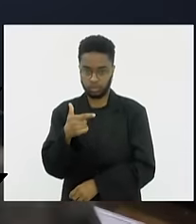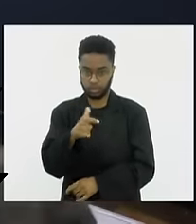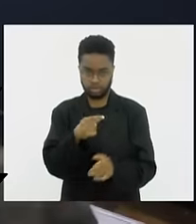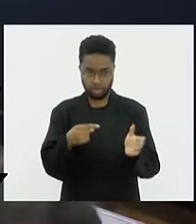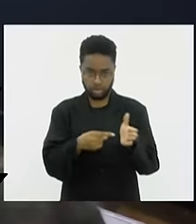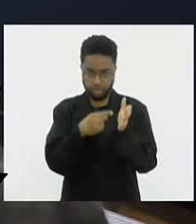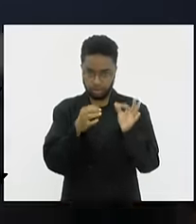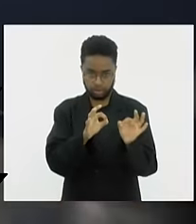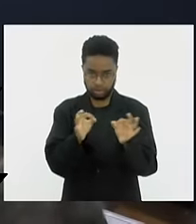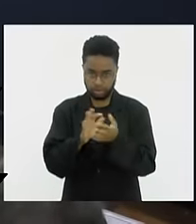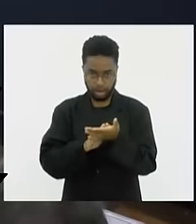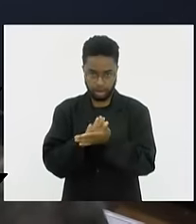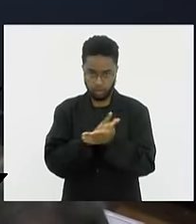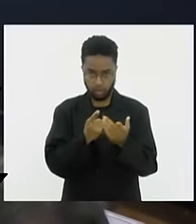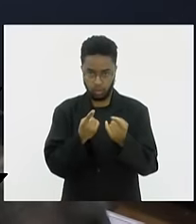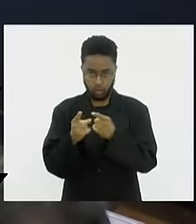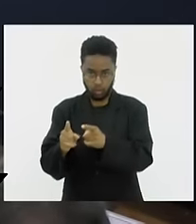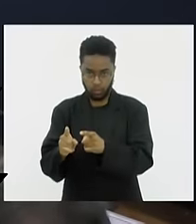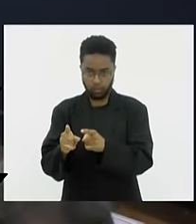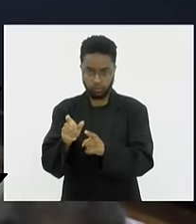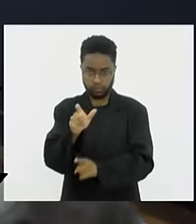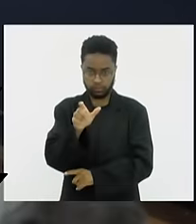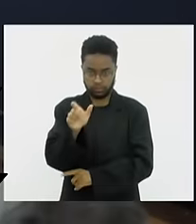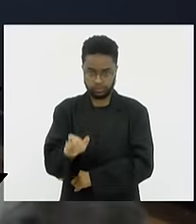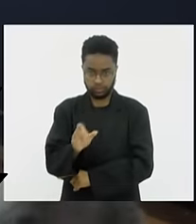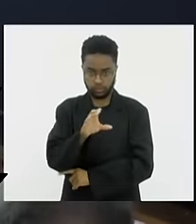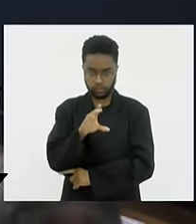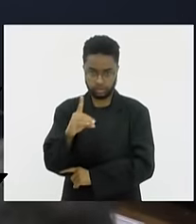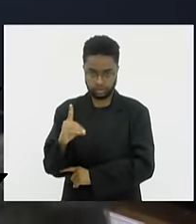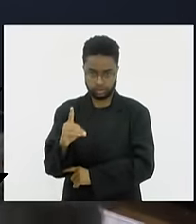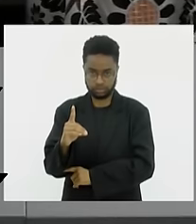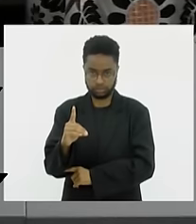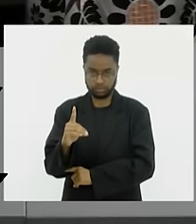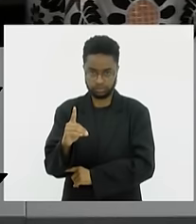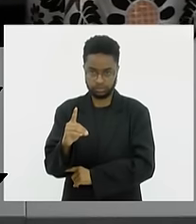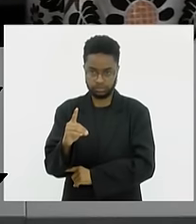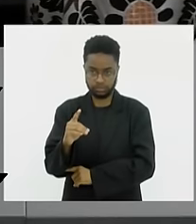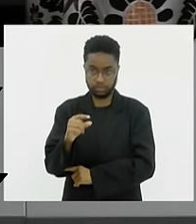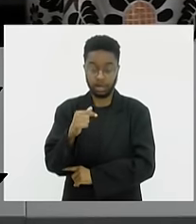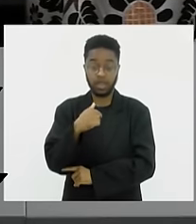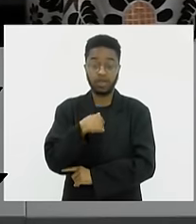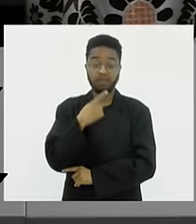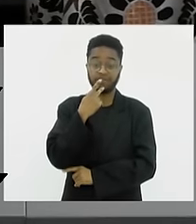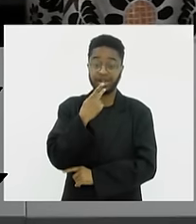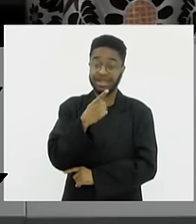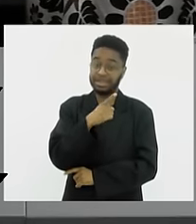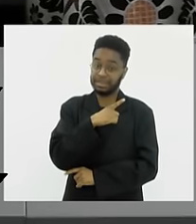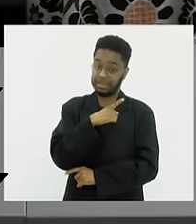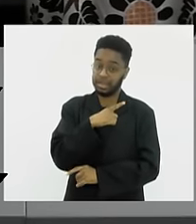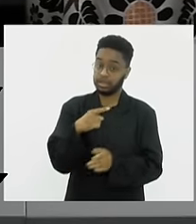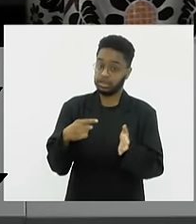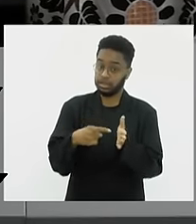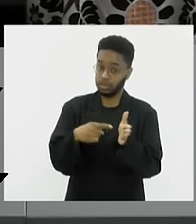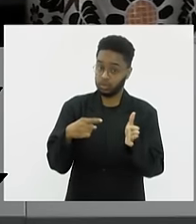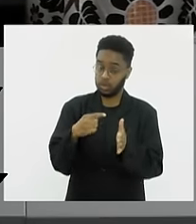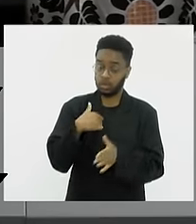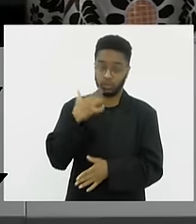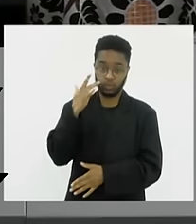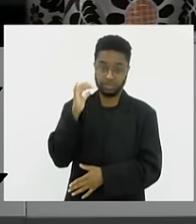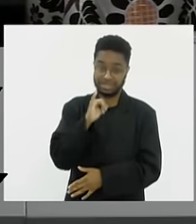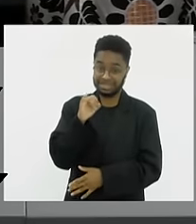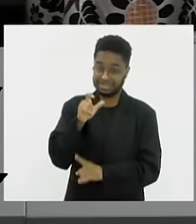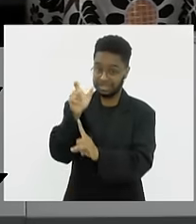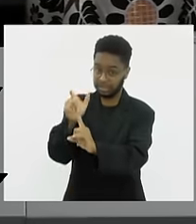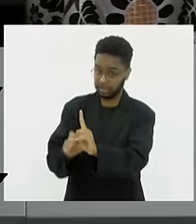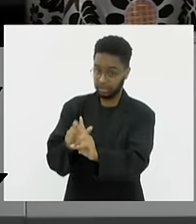contra o seu coordenador de fiscalização? Eu afirmei que tem denúncia, não sei se especificamente para o servidor